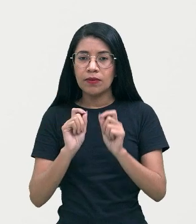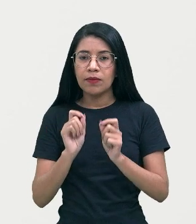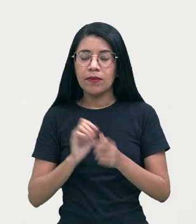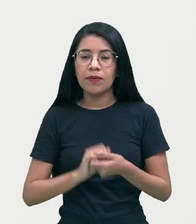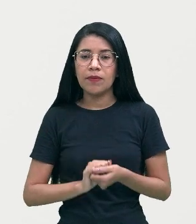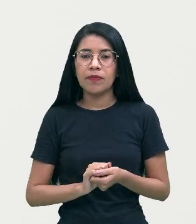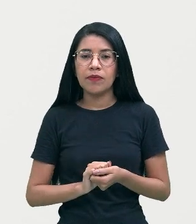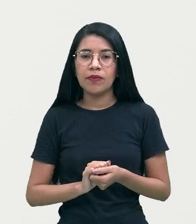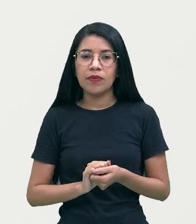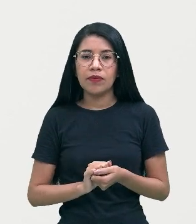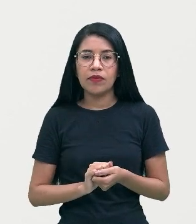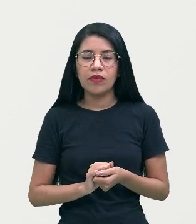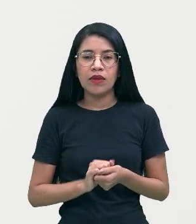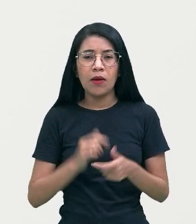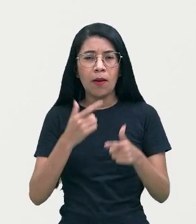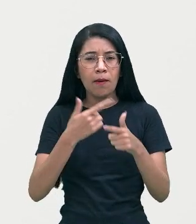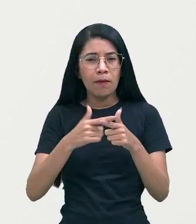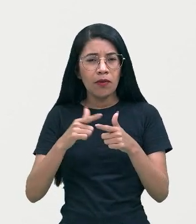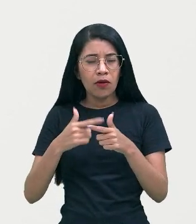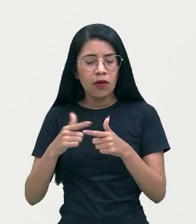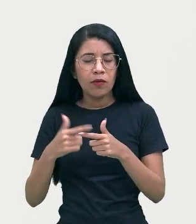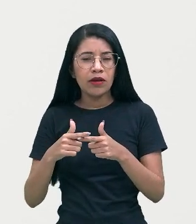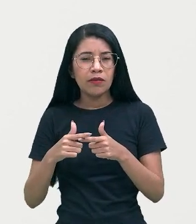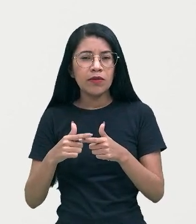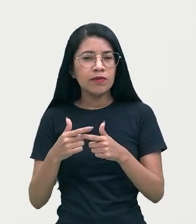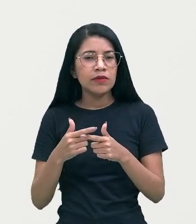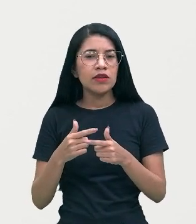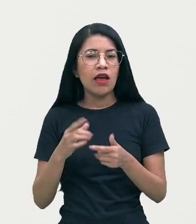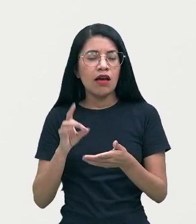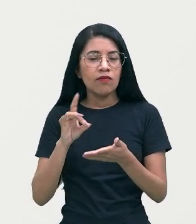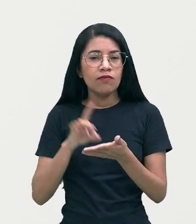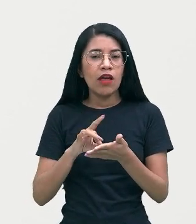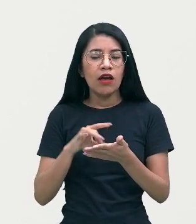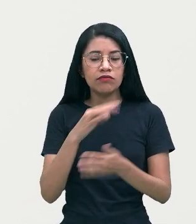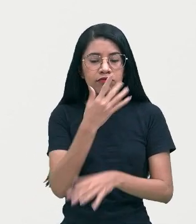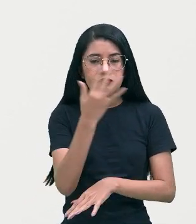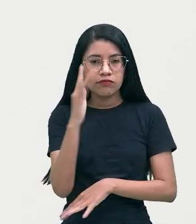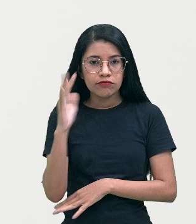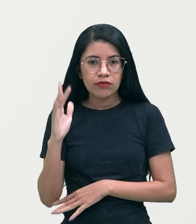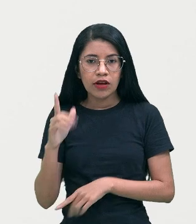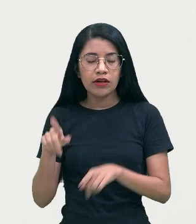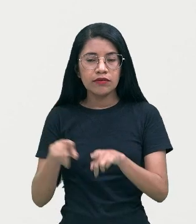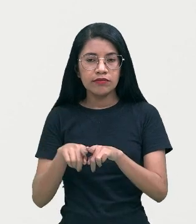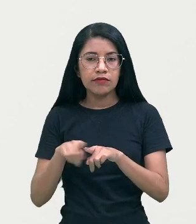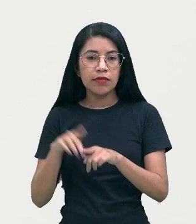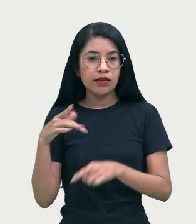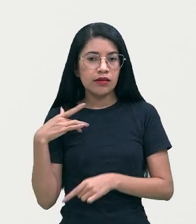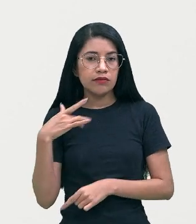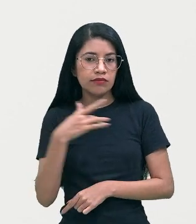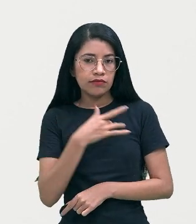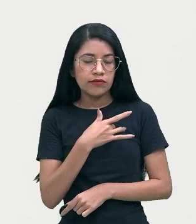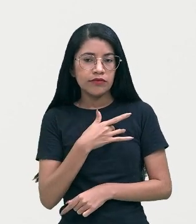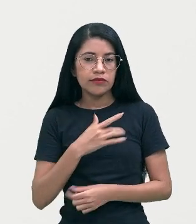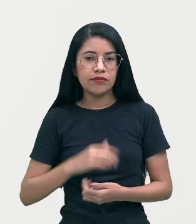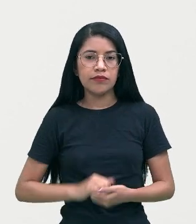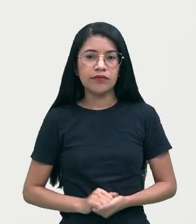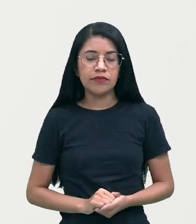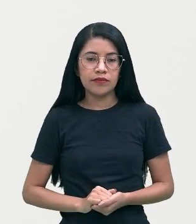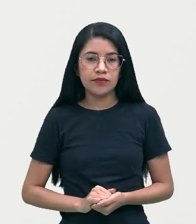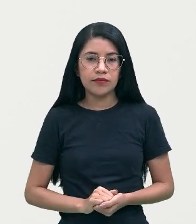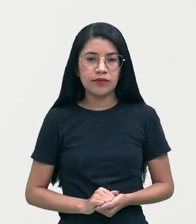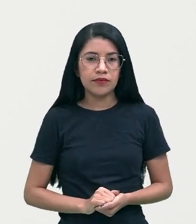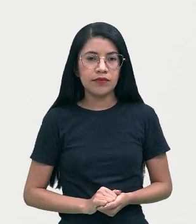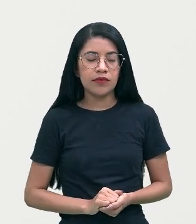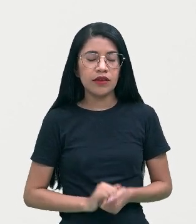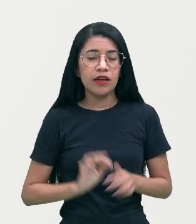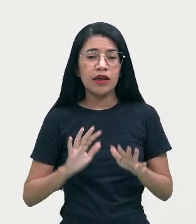causar graves danos ao meio ambiente e à saúde. Então, o